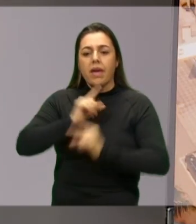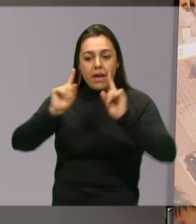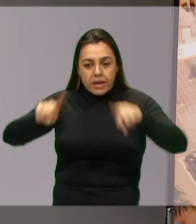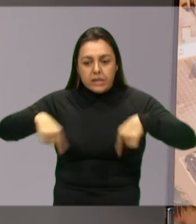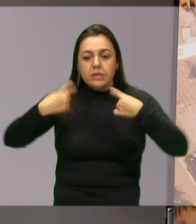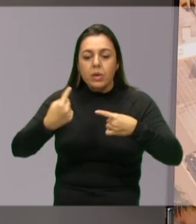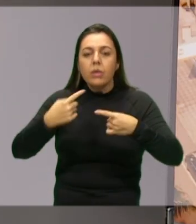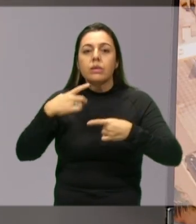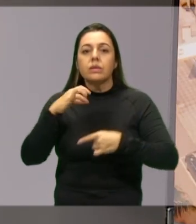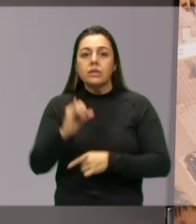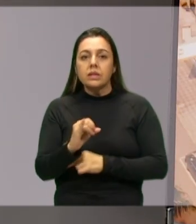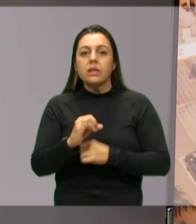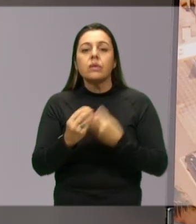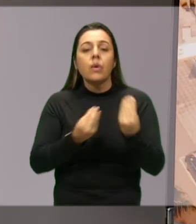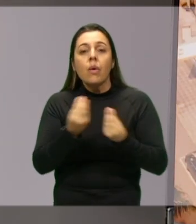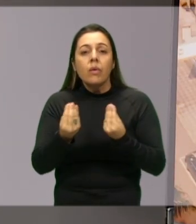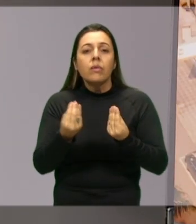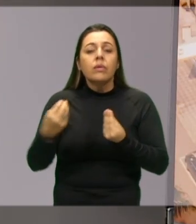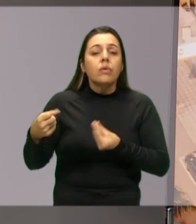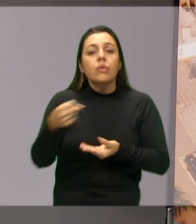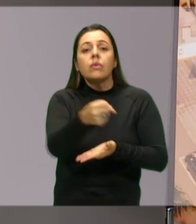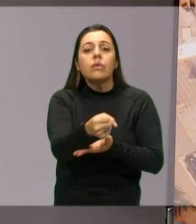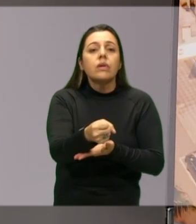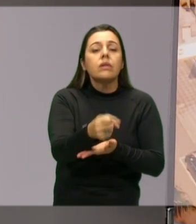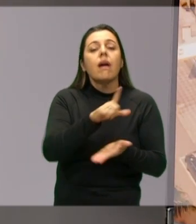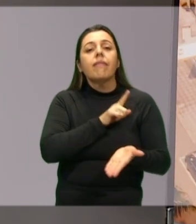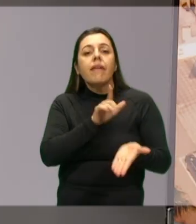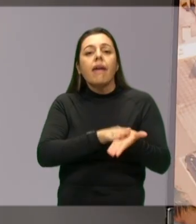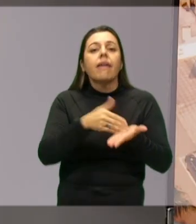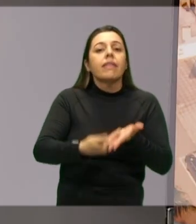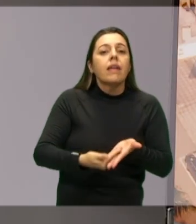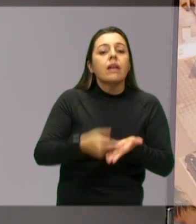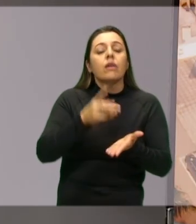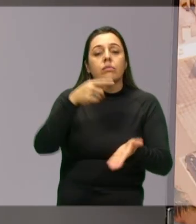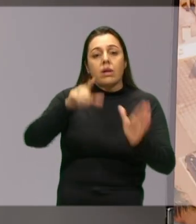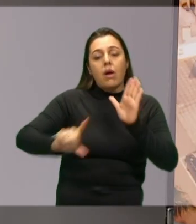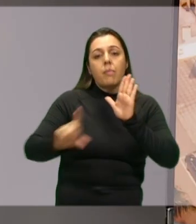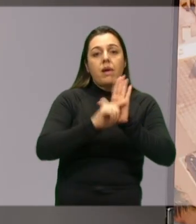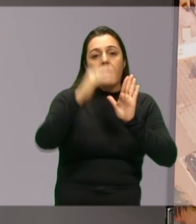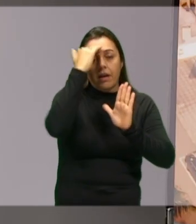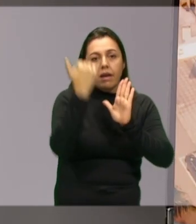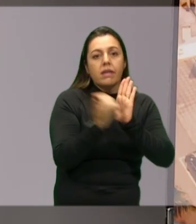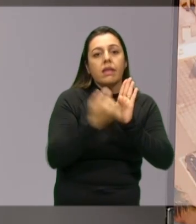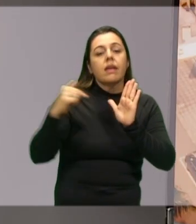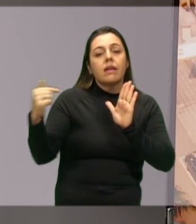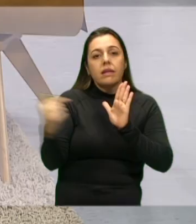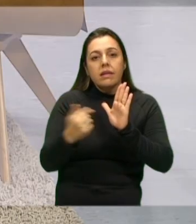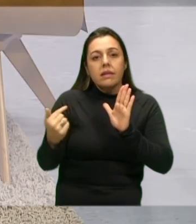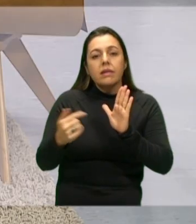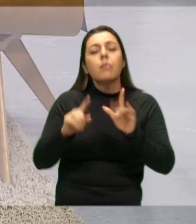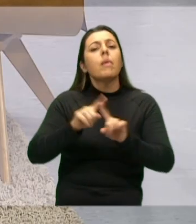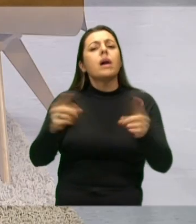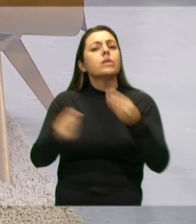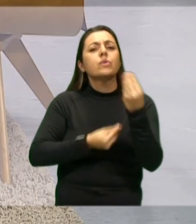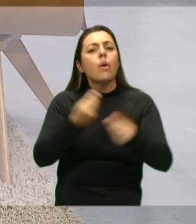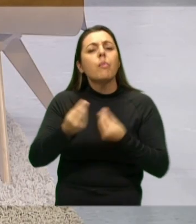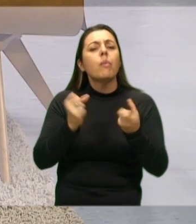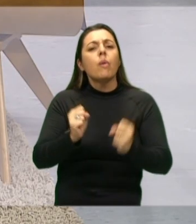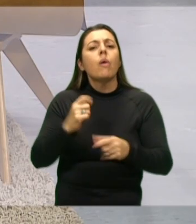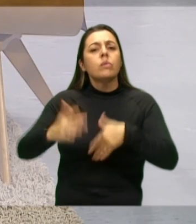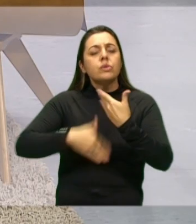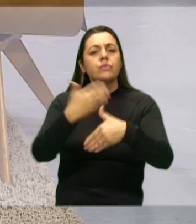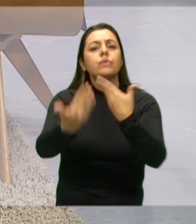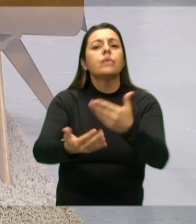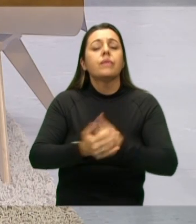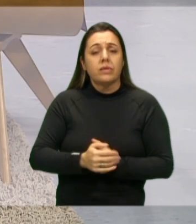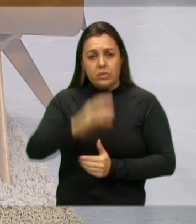da viabilidade de poder implementar e cumprir uma legislação nesse sentido, mas como que isso pode